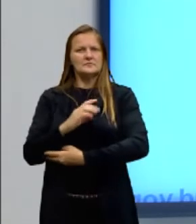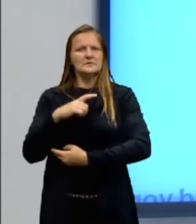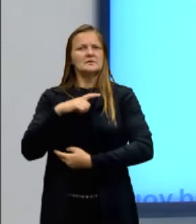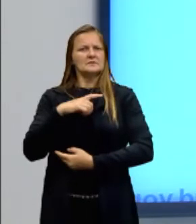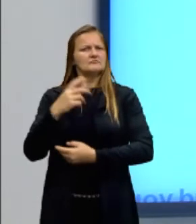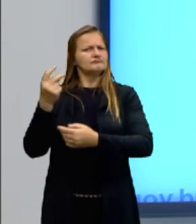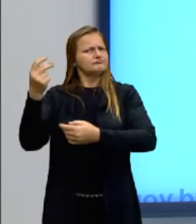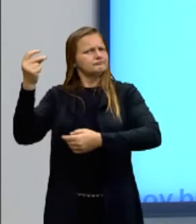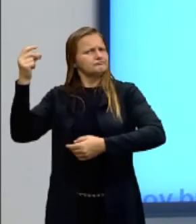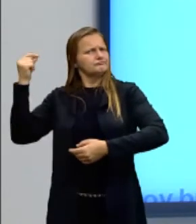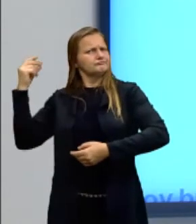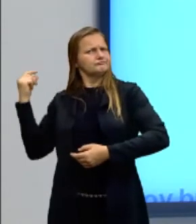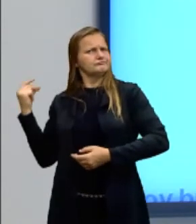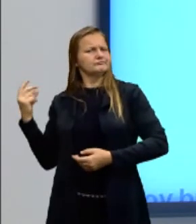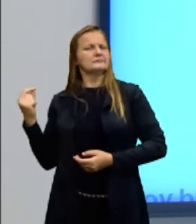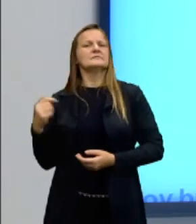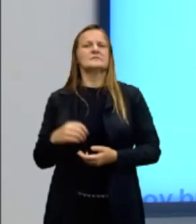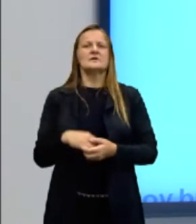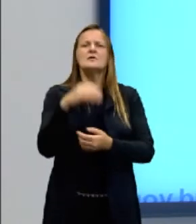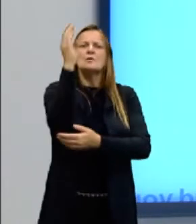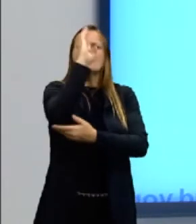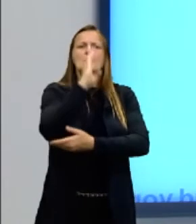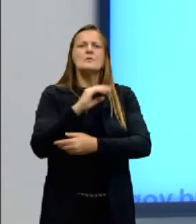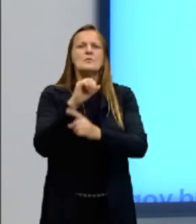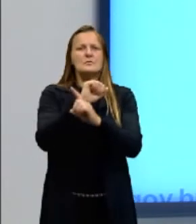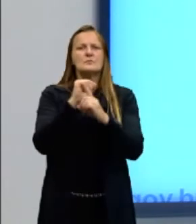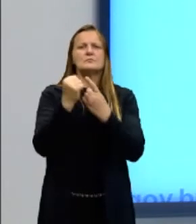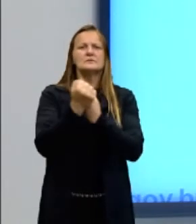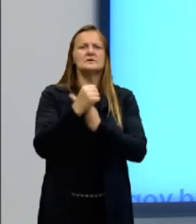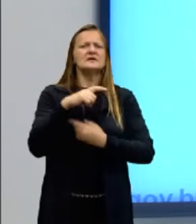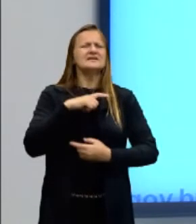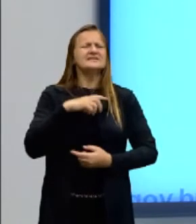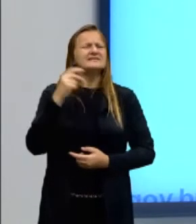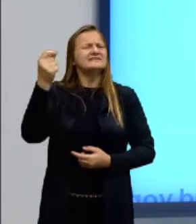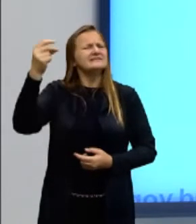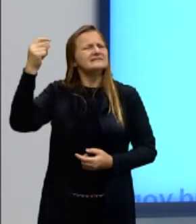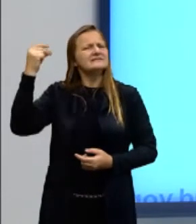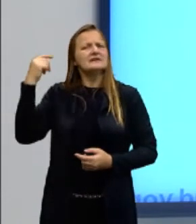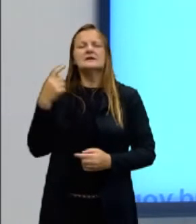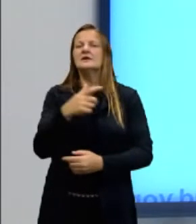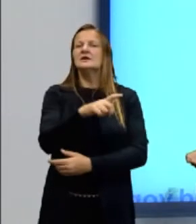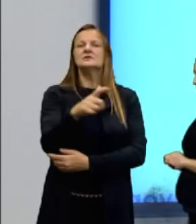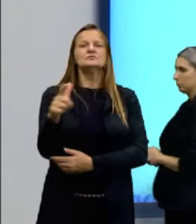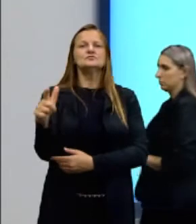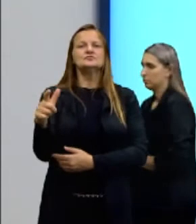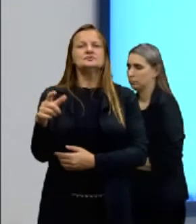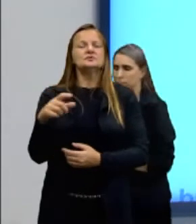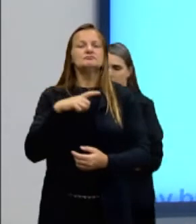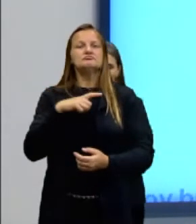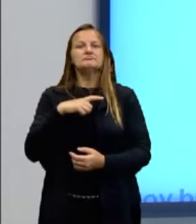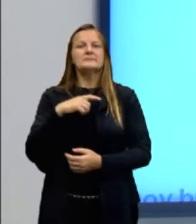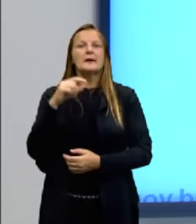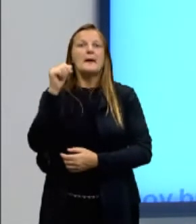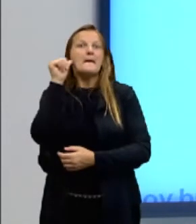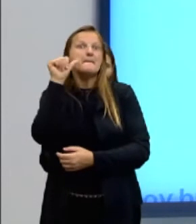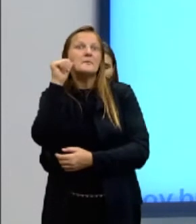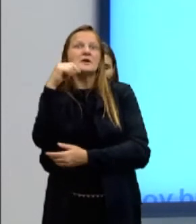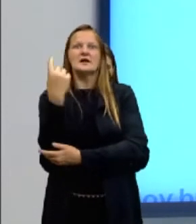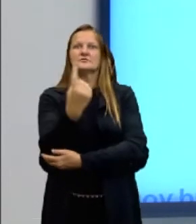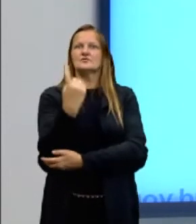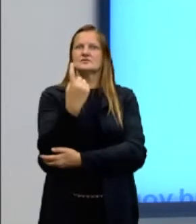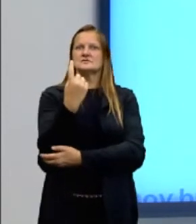ó e da sociedade brasileira que naquele tempo não tinha admitido ainda certa